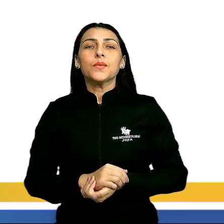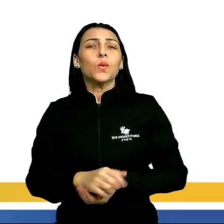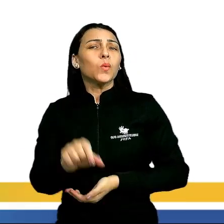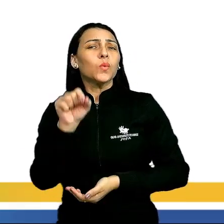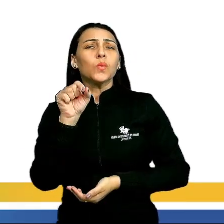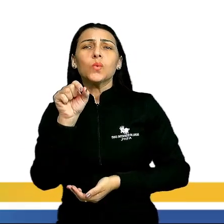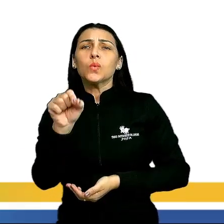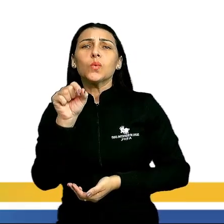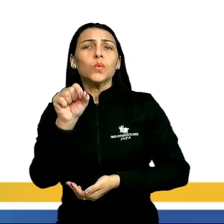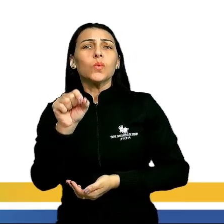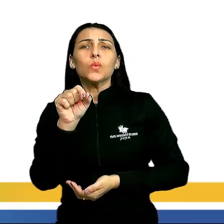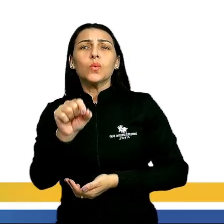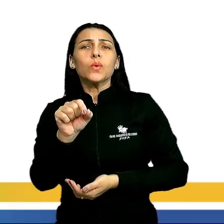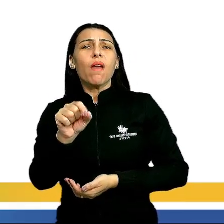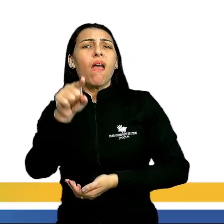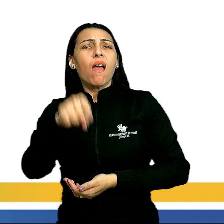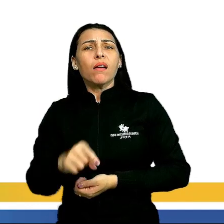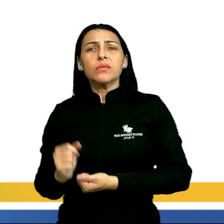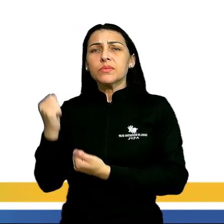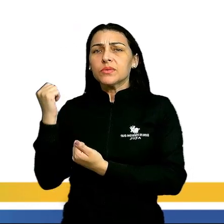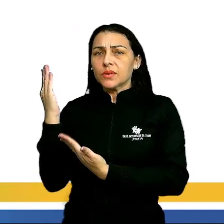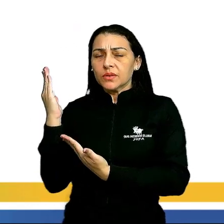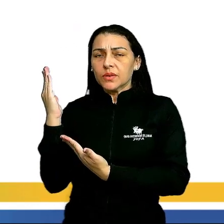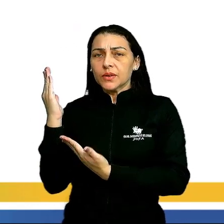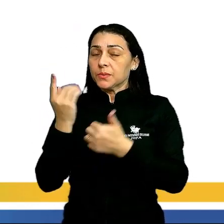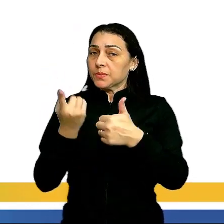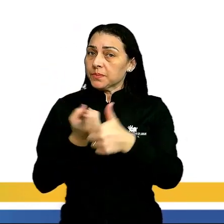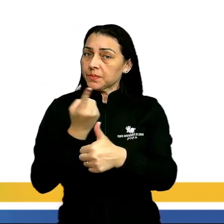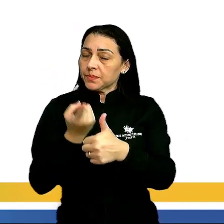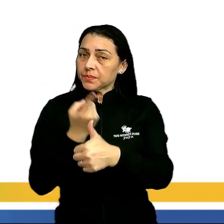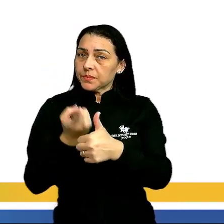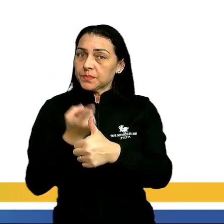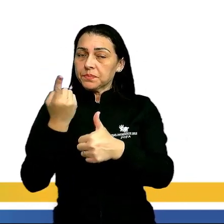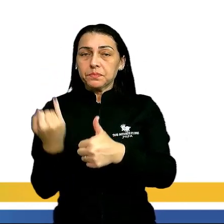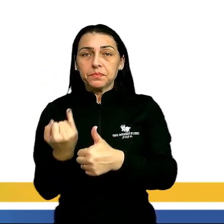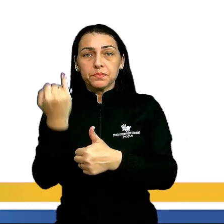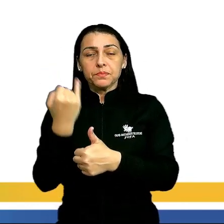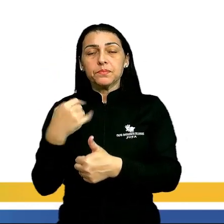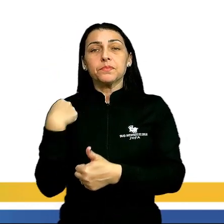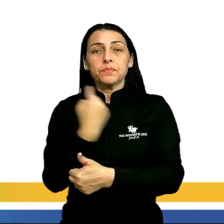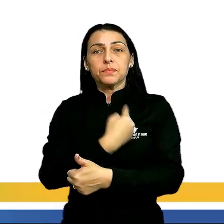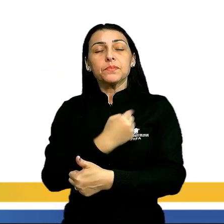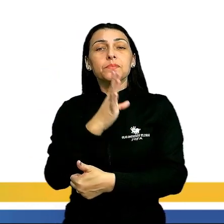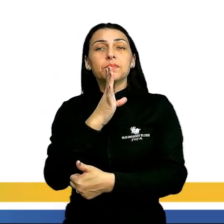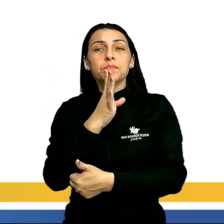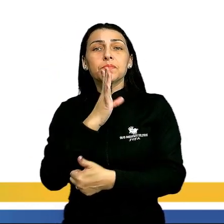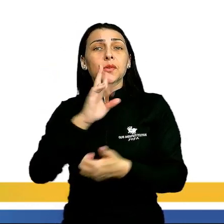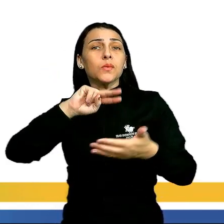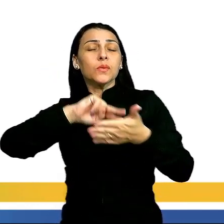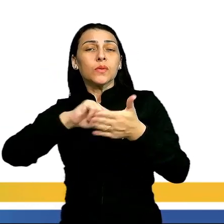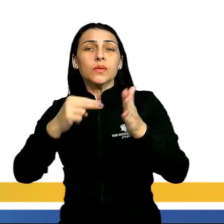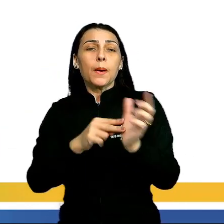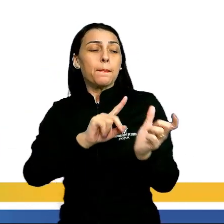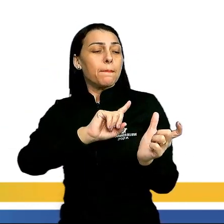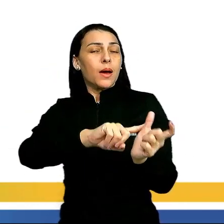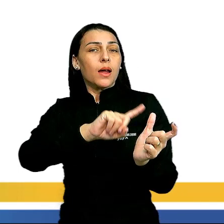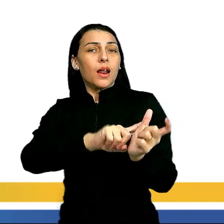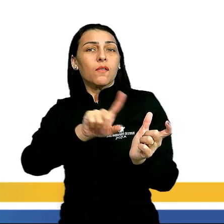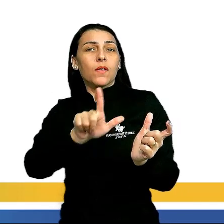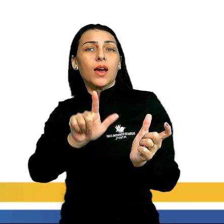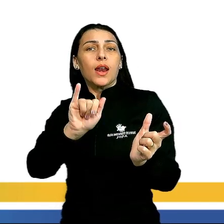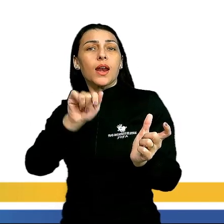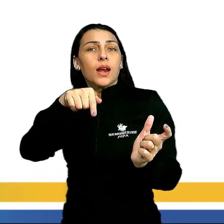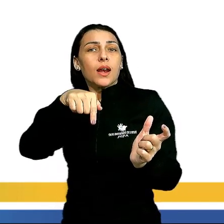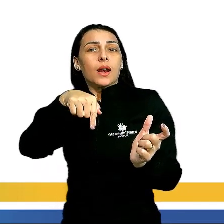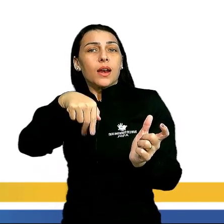o que são funções da linguagem? Primeiramente, é interessante nós conhecermos o significado da palavra linguagem.